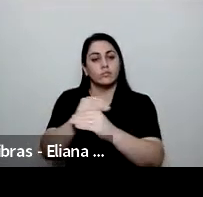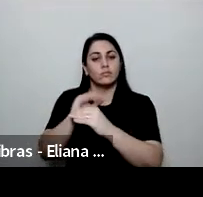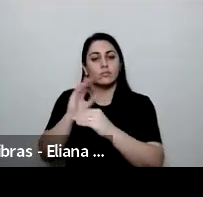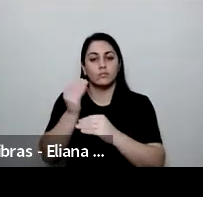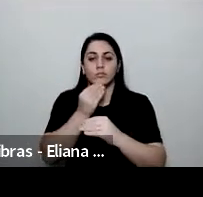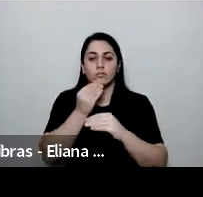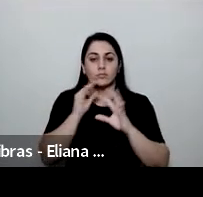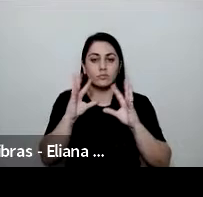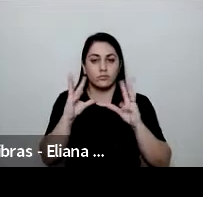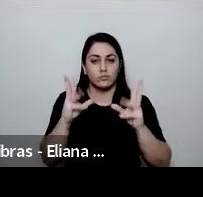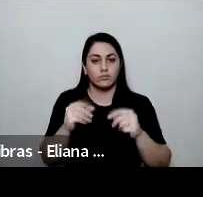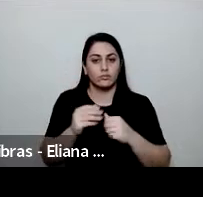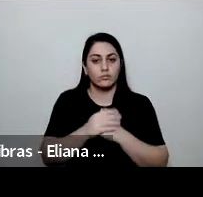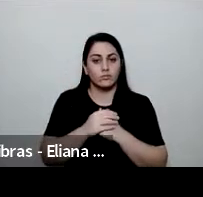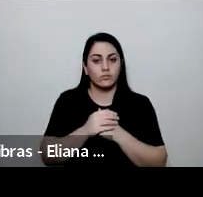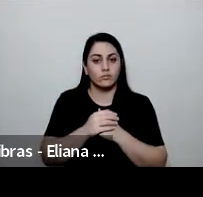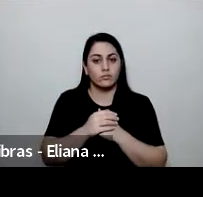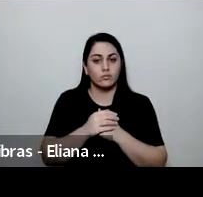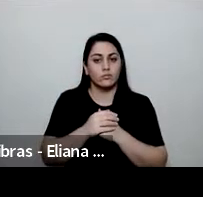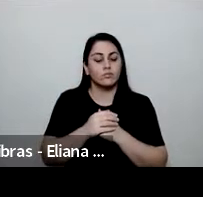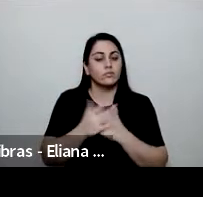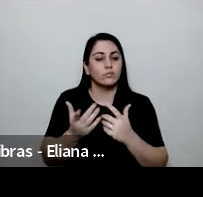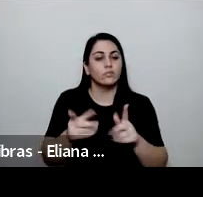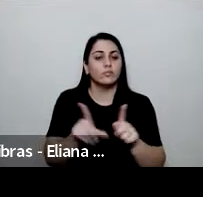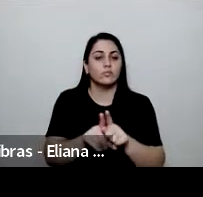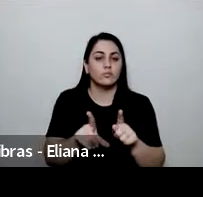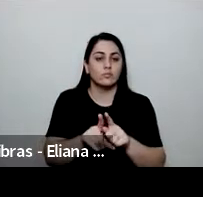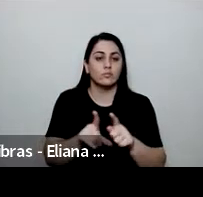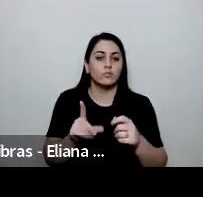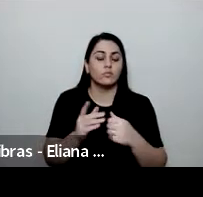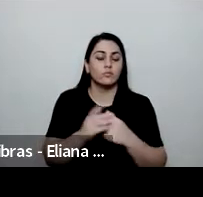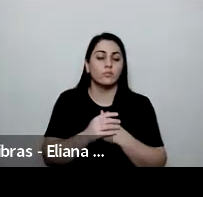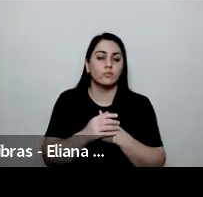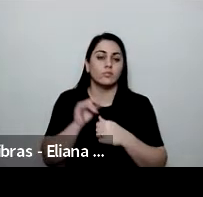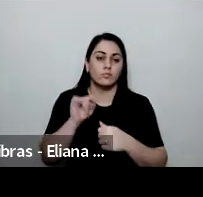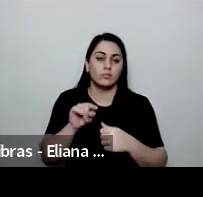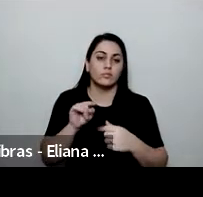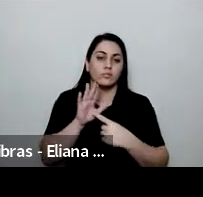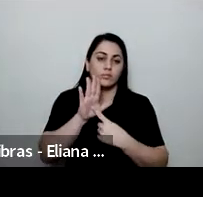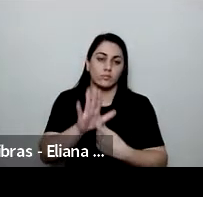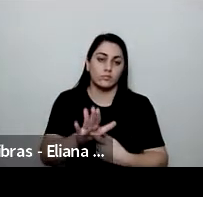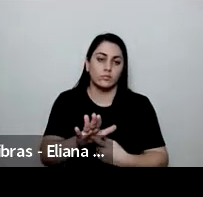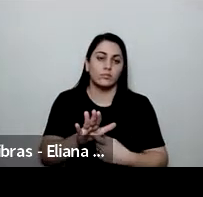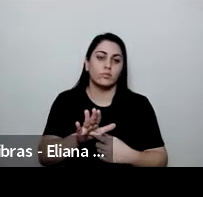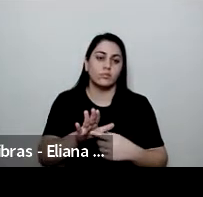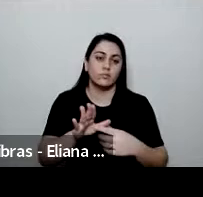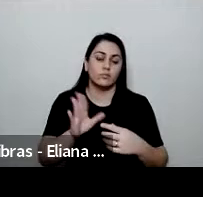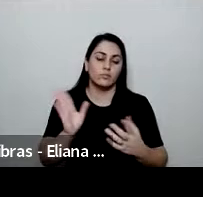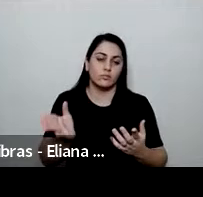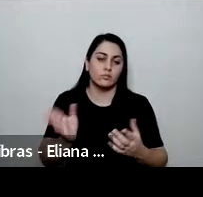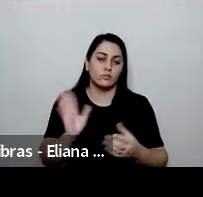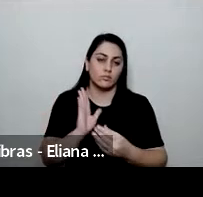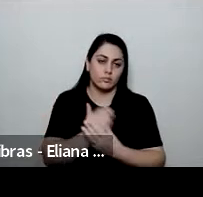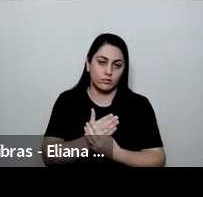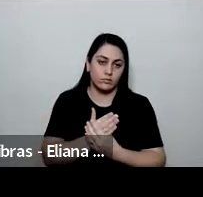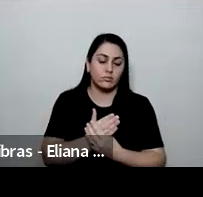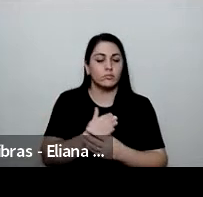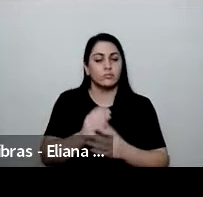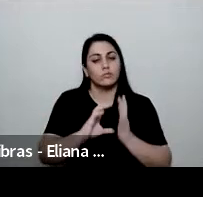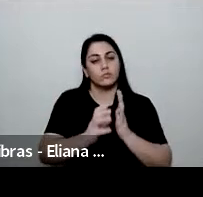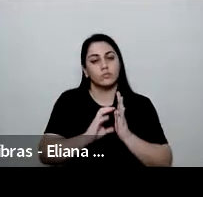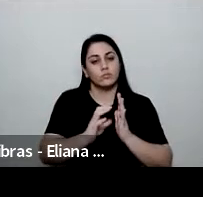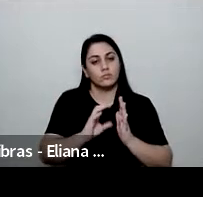oportunidades adianta que não percebi quebra na isonomia o parte dos recorridos especificamente do